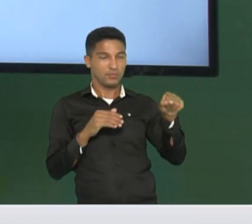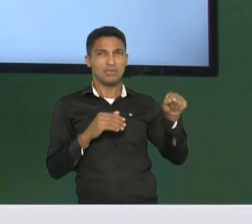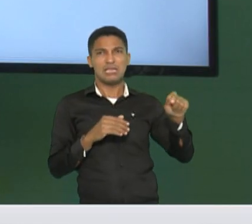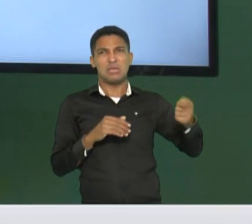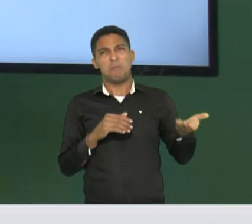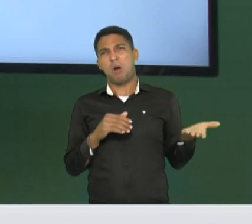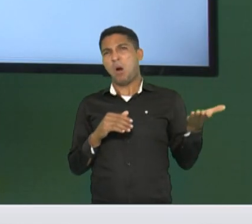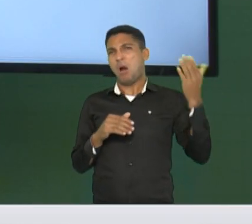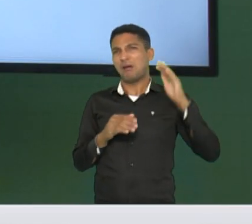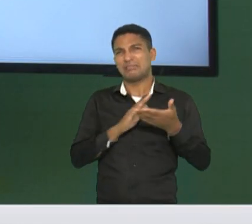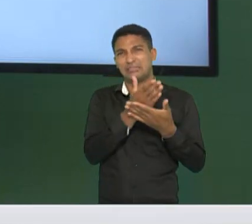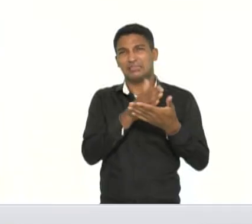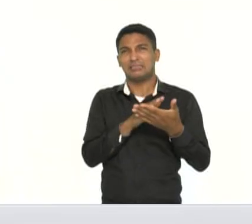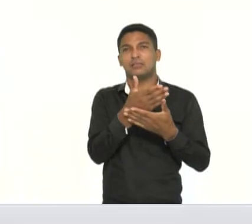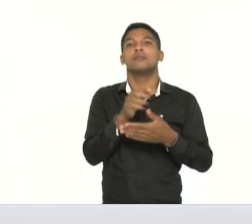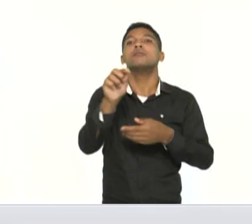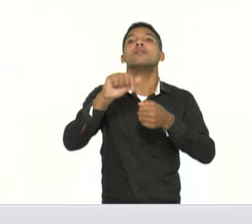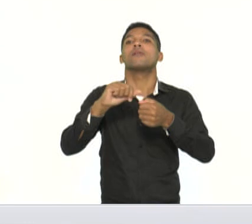Lê aí que a gente já volta.